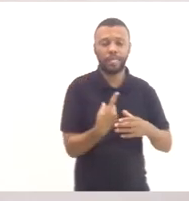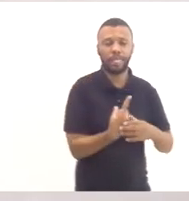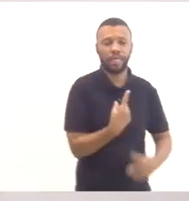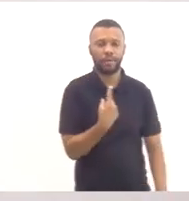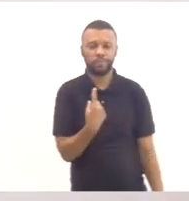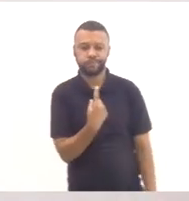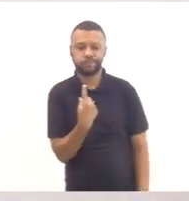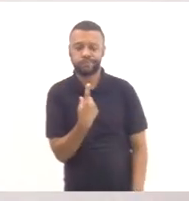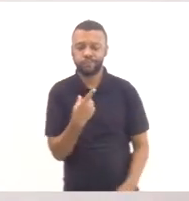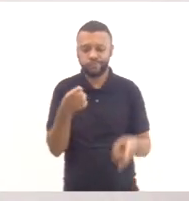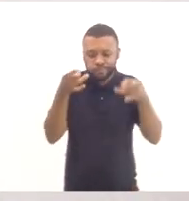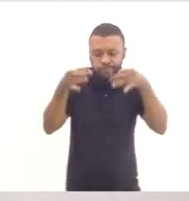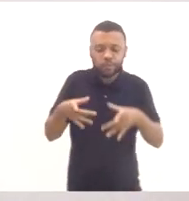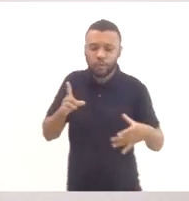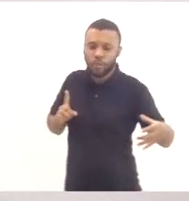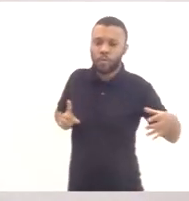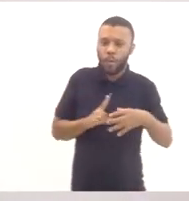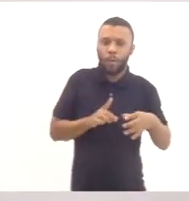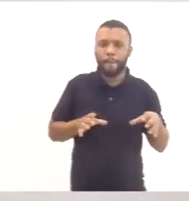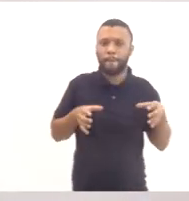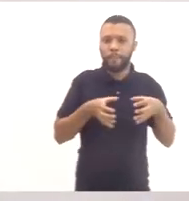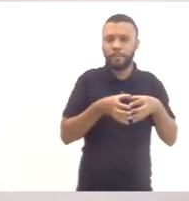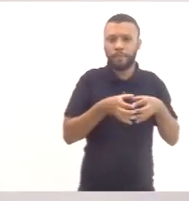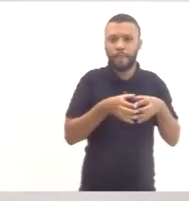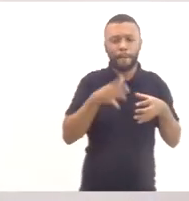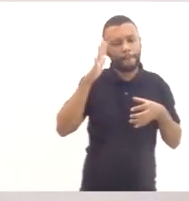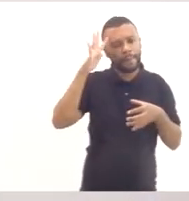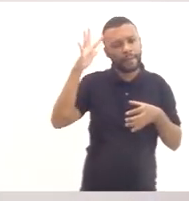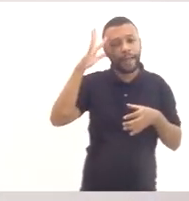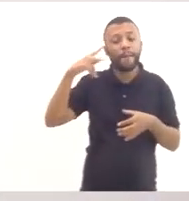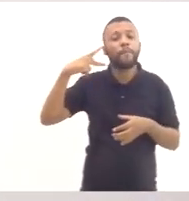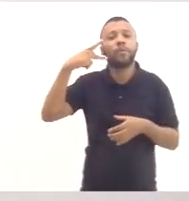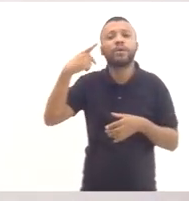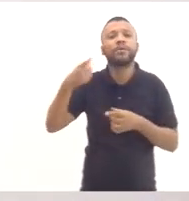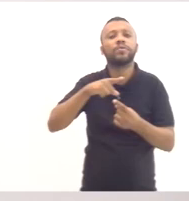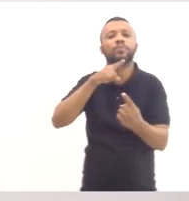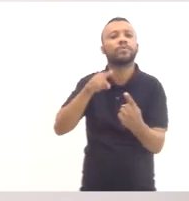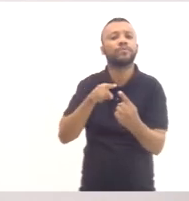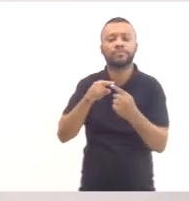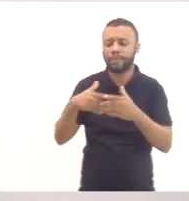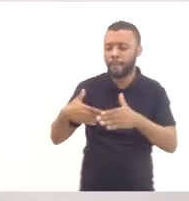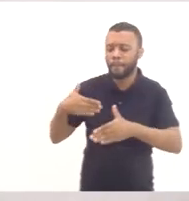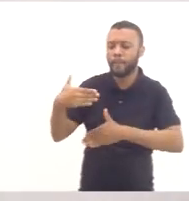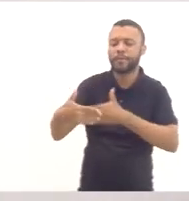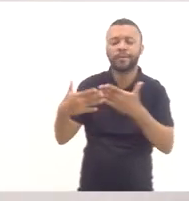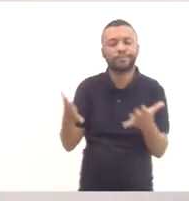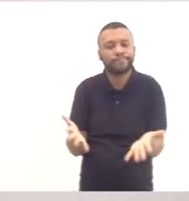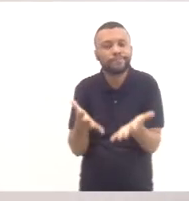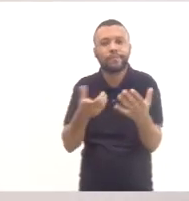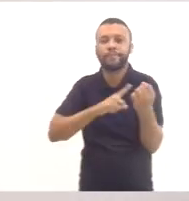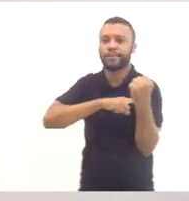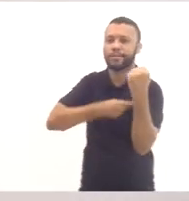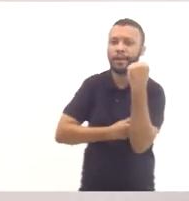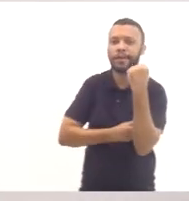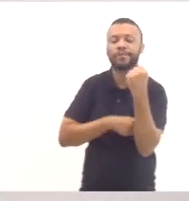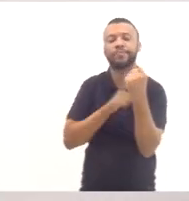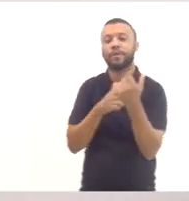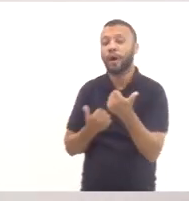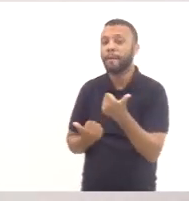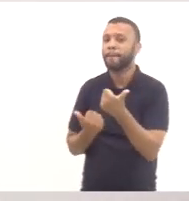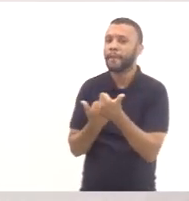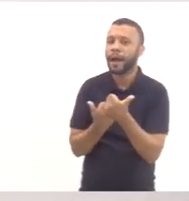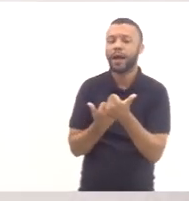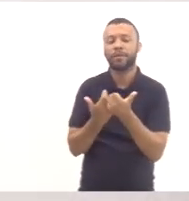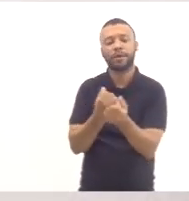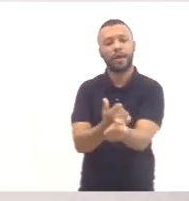característico pensar em políticas para o processo de fortalecimento no Amparo emocional e humano para